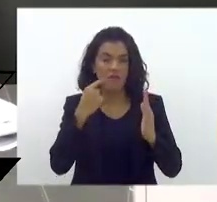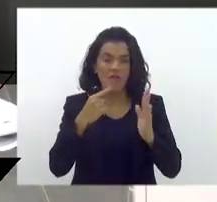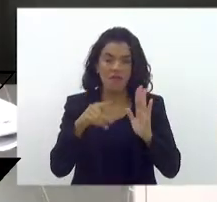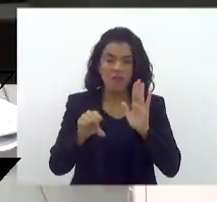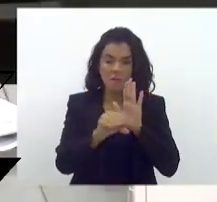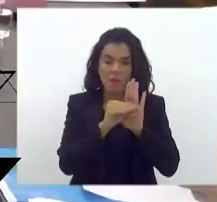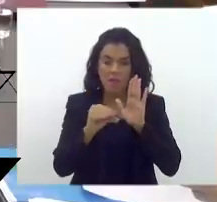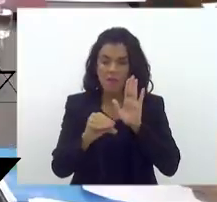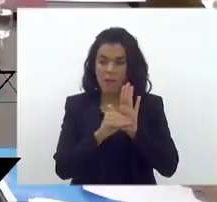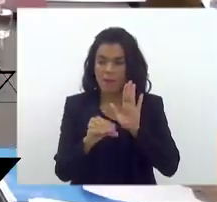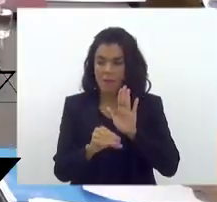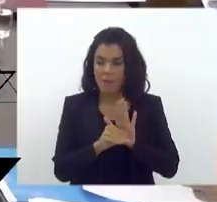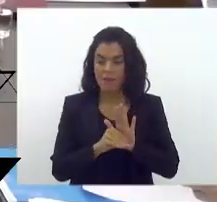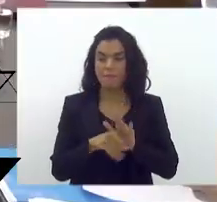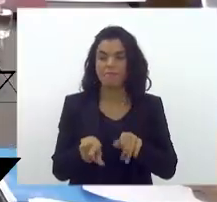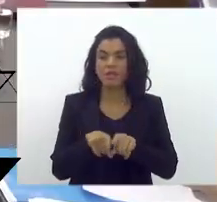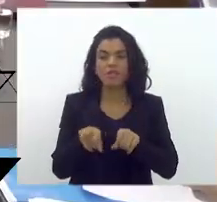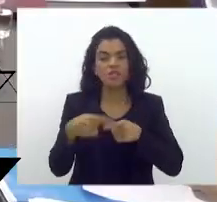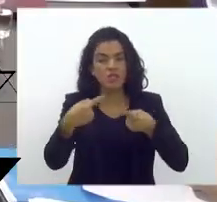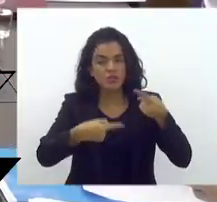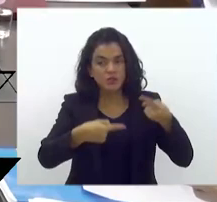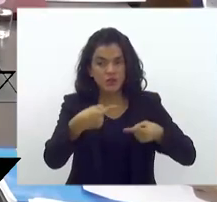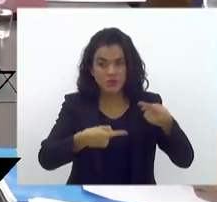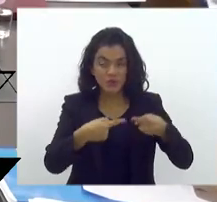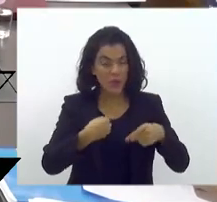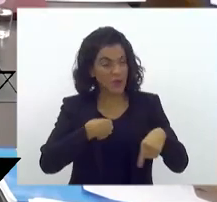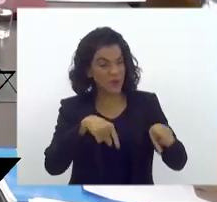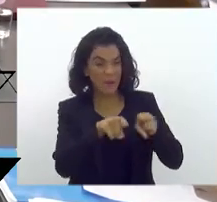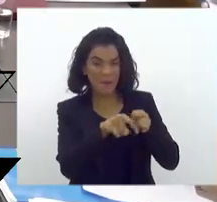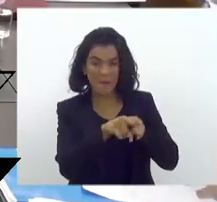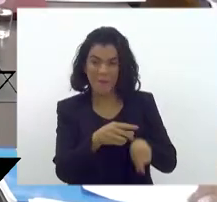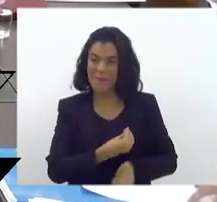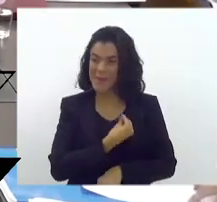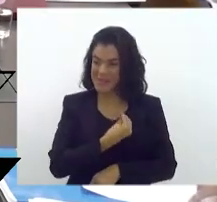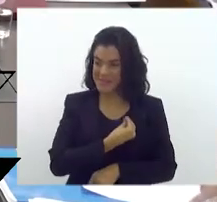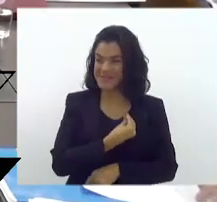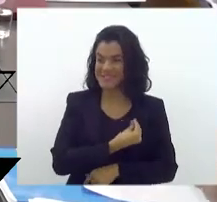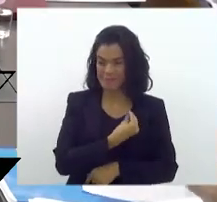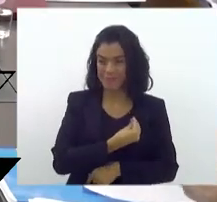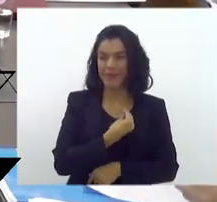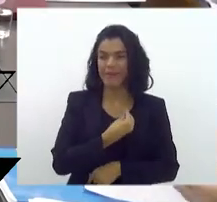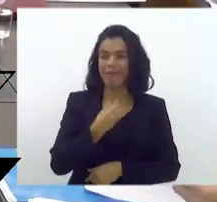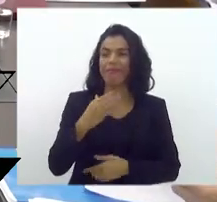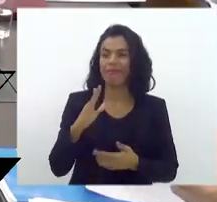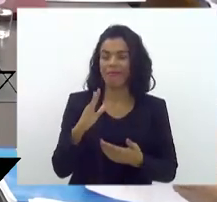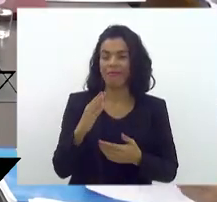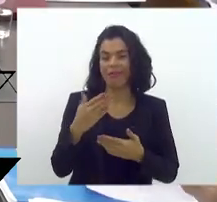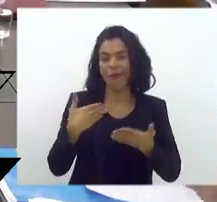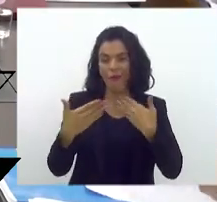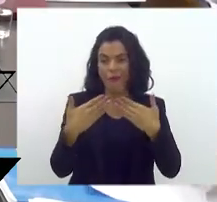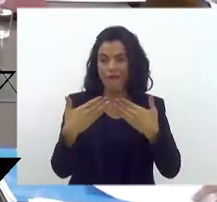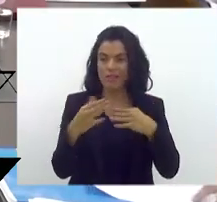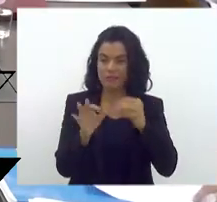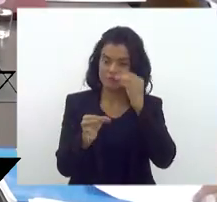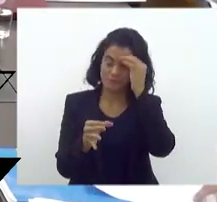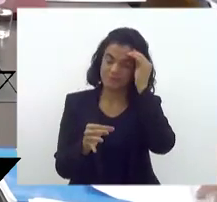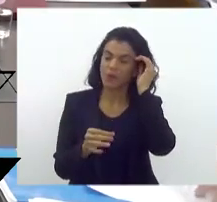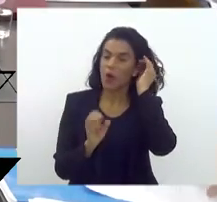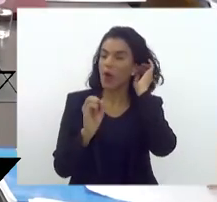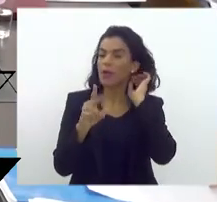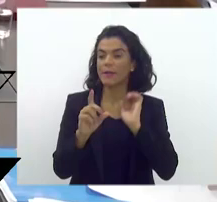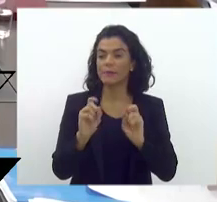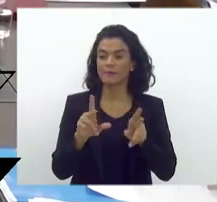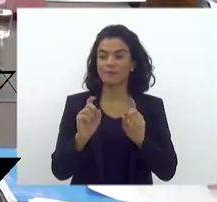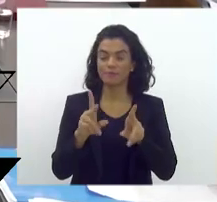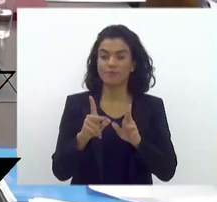discutiu com os técnicos do planejamento, da fazenda. Eu inclusive, participei em algumas oportunidades desse diálogo. Tá bom. Então, okay,